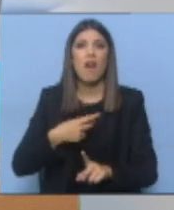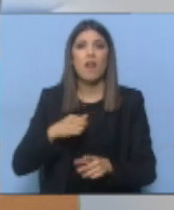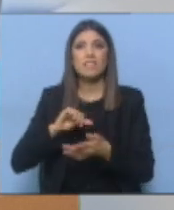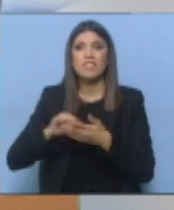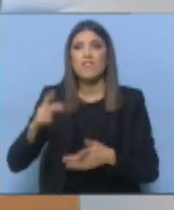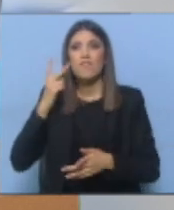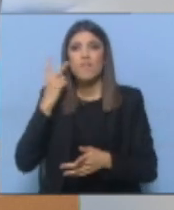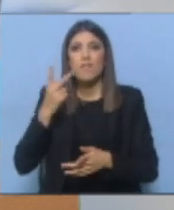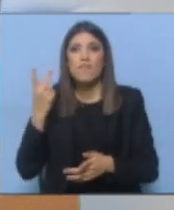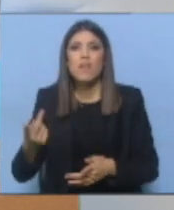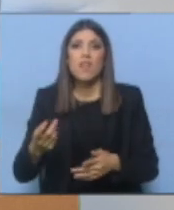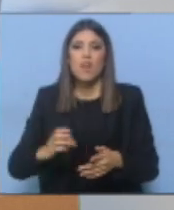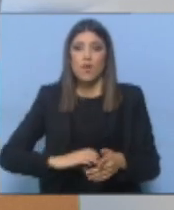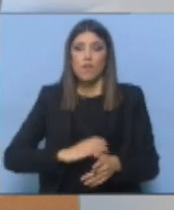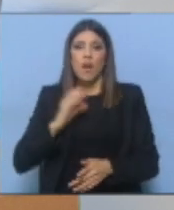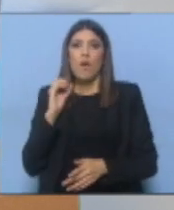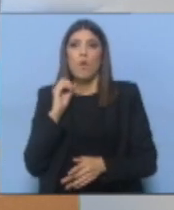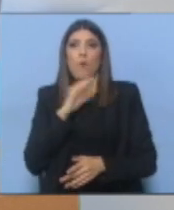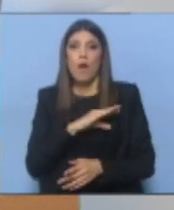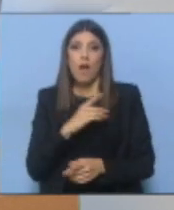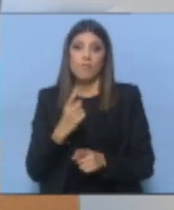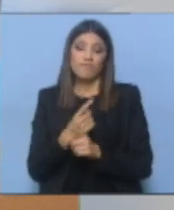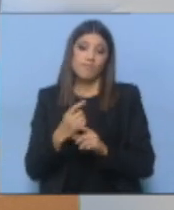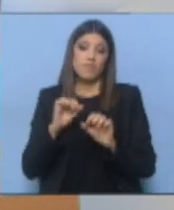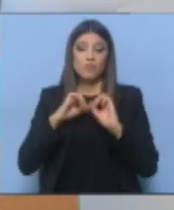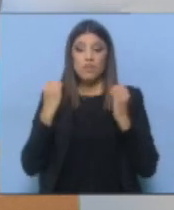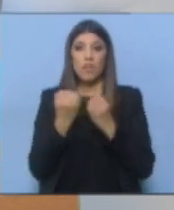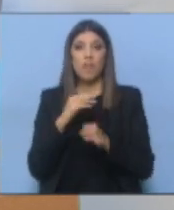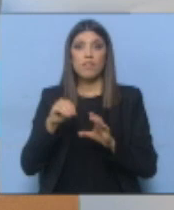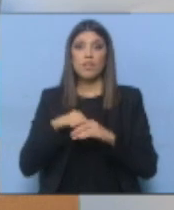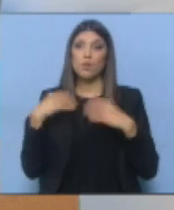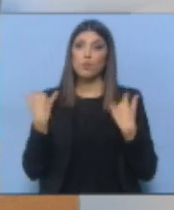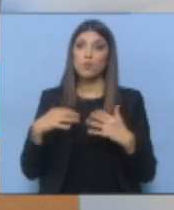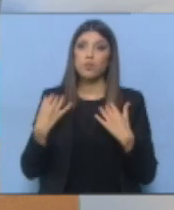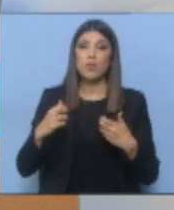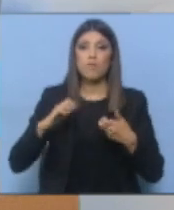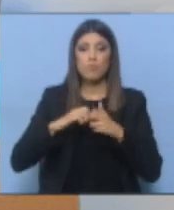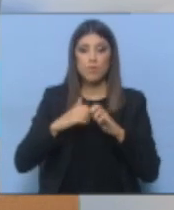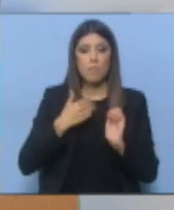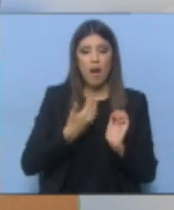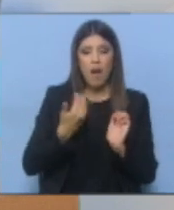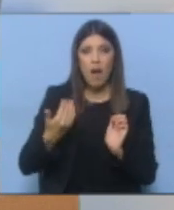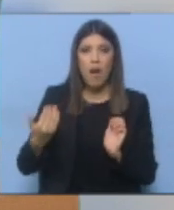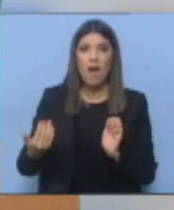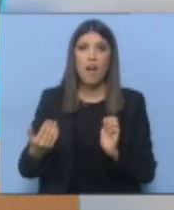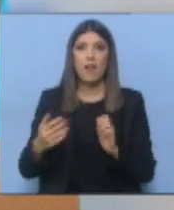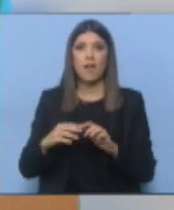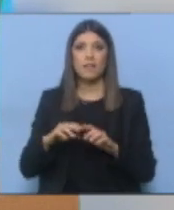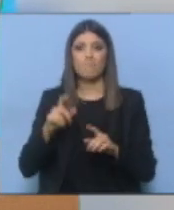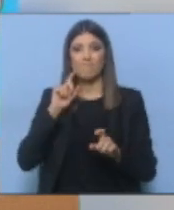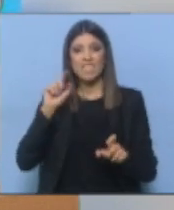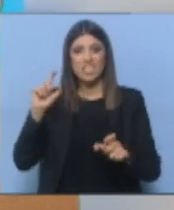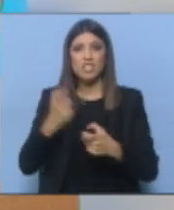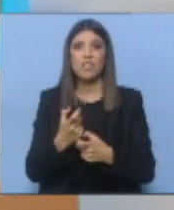numa sociedade que é cada vez mais complexa, mais exigente em termos de competências, em termos de formação, e